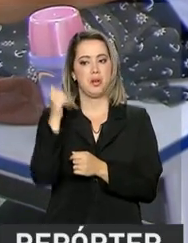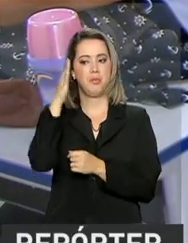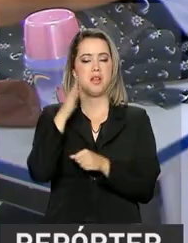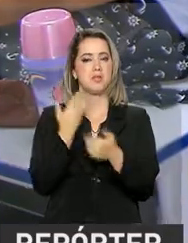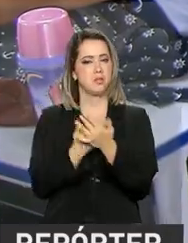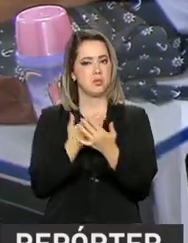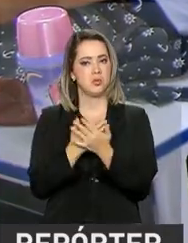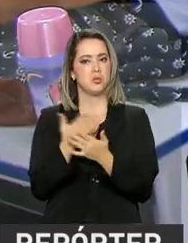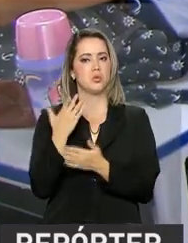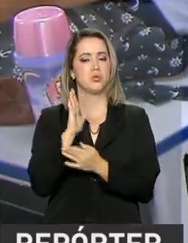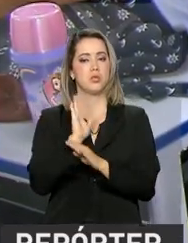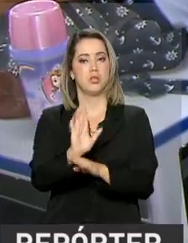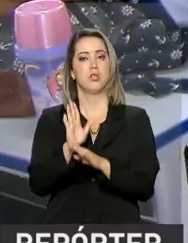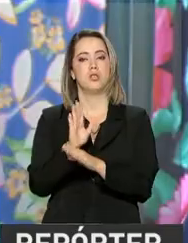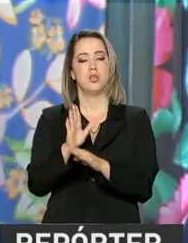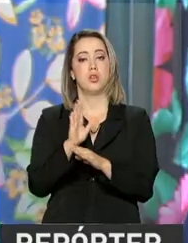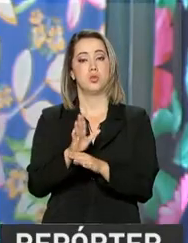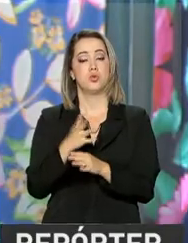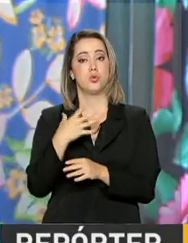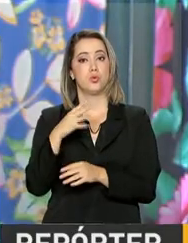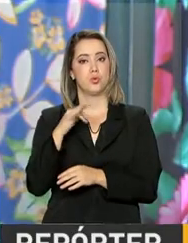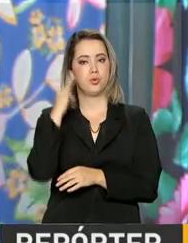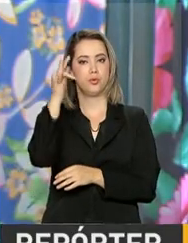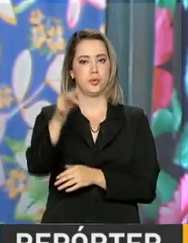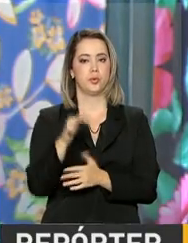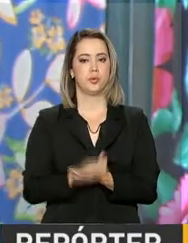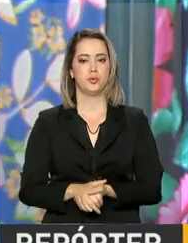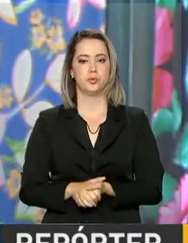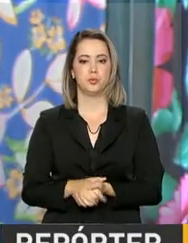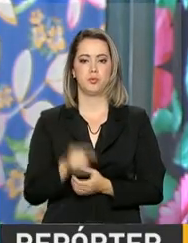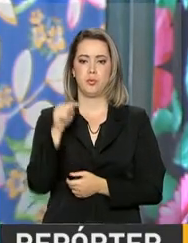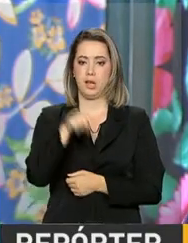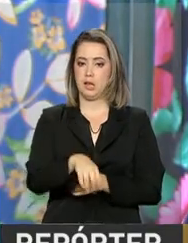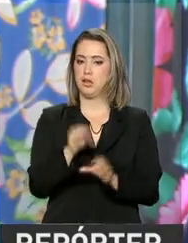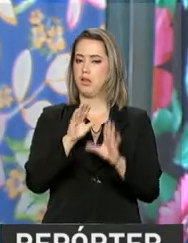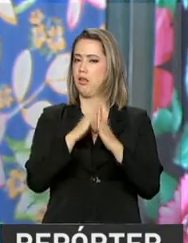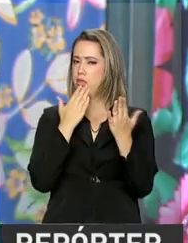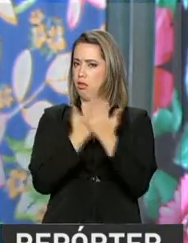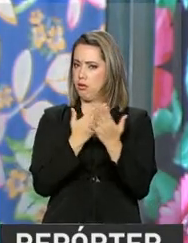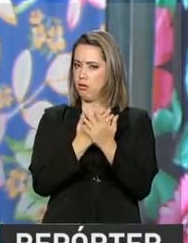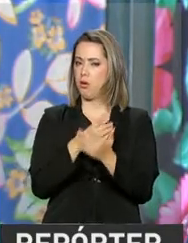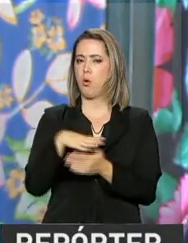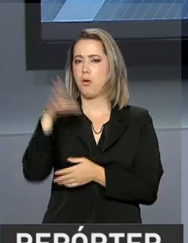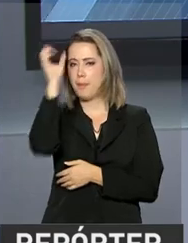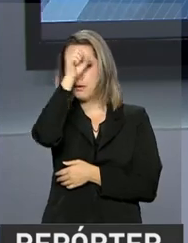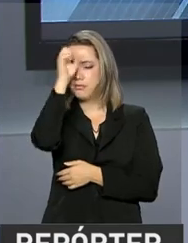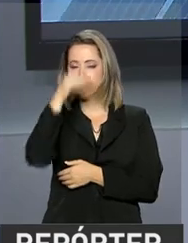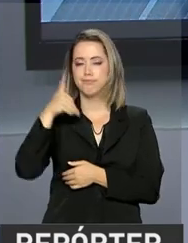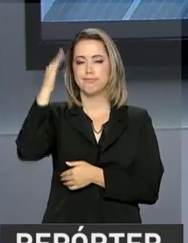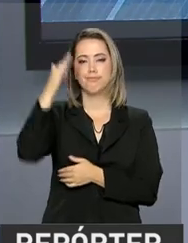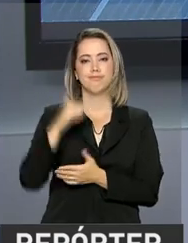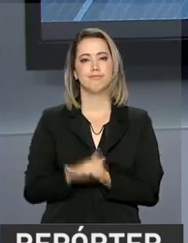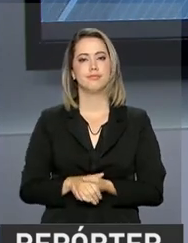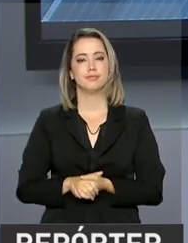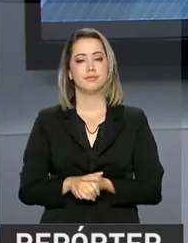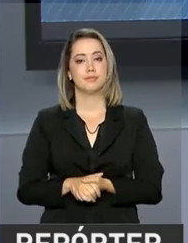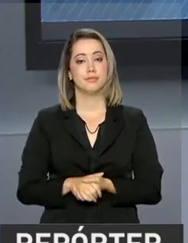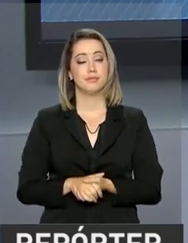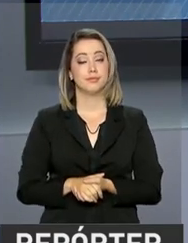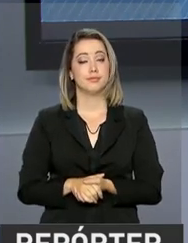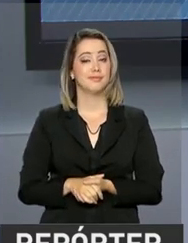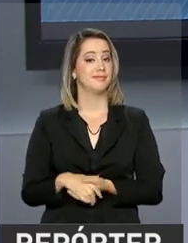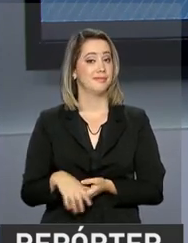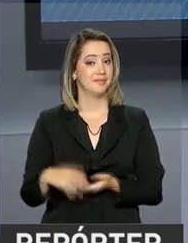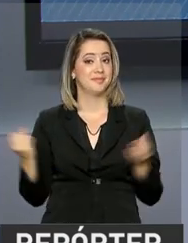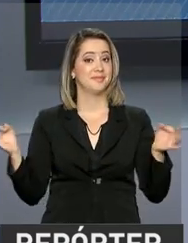realizar o sonho profissional tô na escola e mais conhecimento Então tá me ajudando esta edição